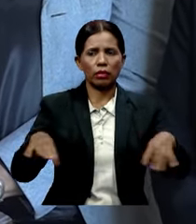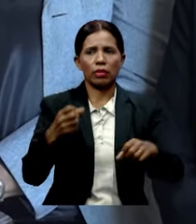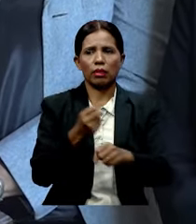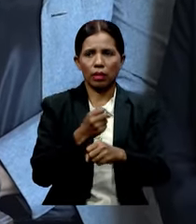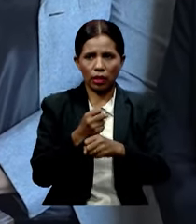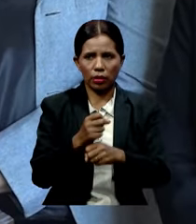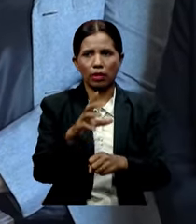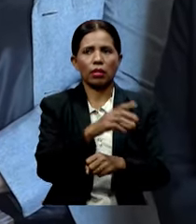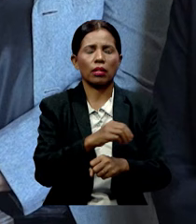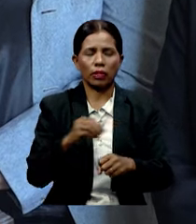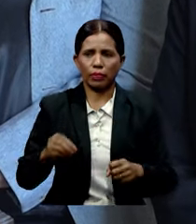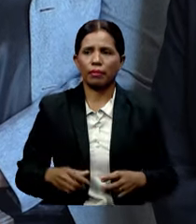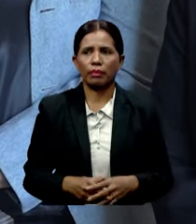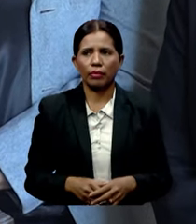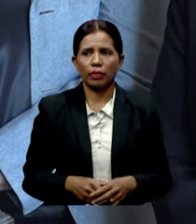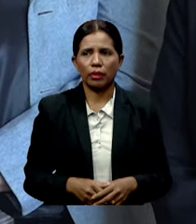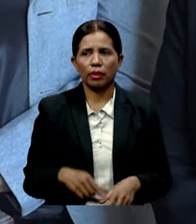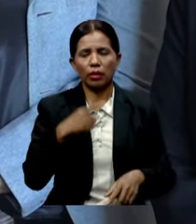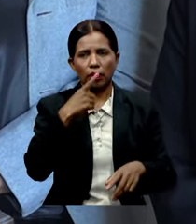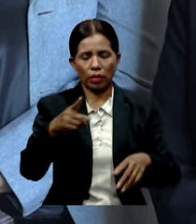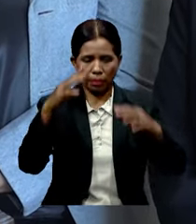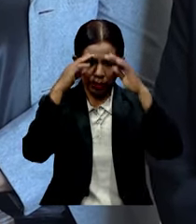ainda propõe da Sua Excelência